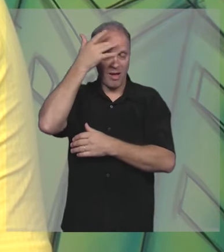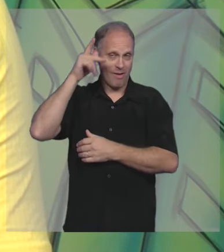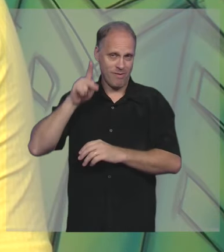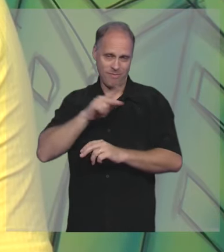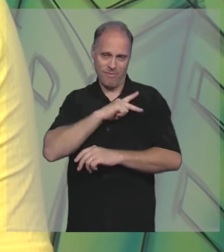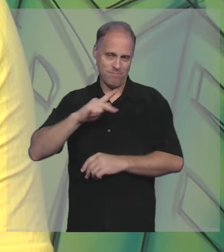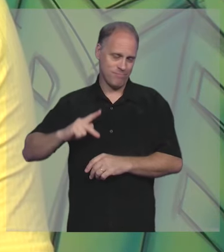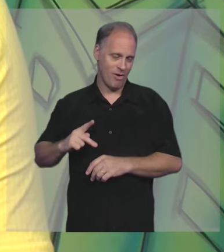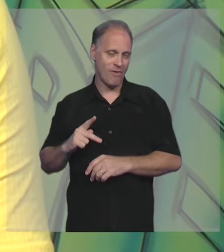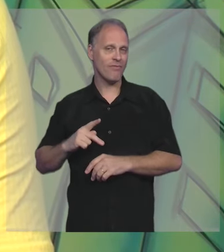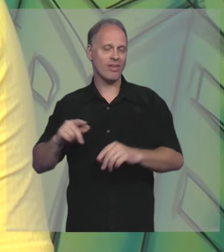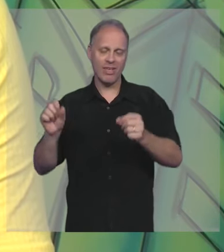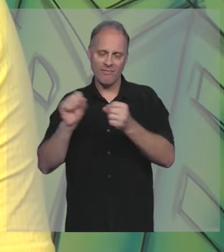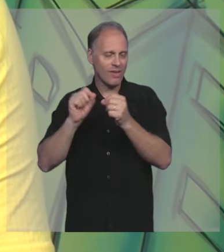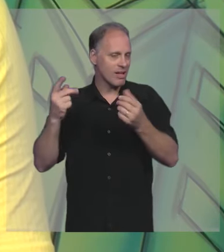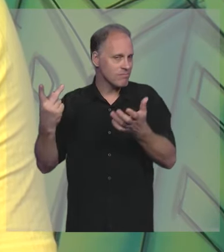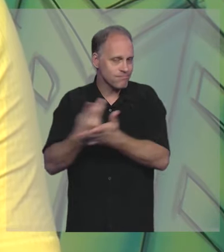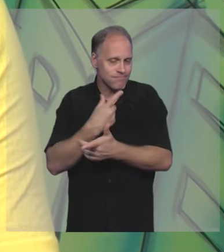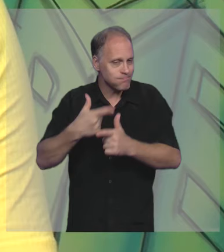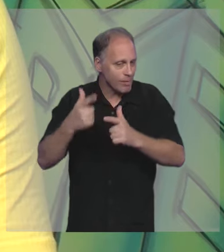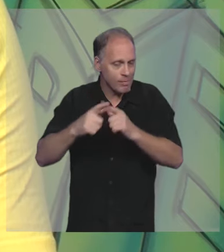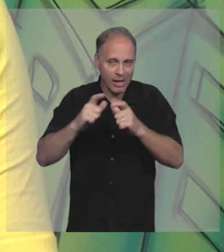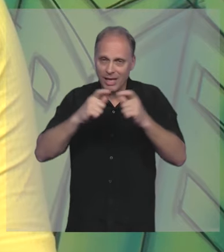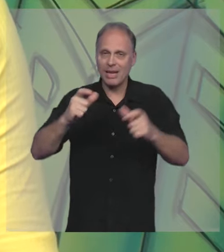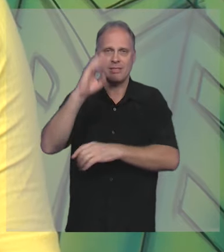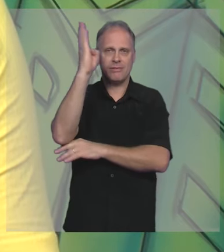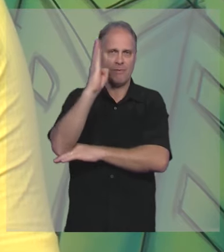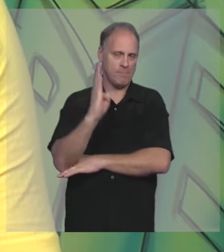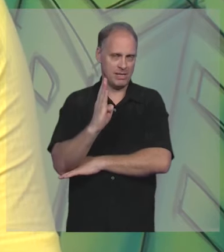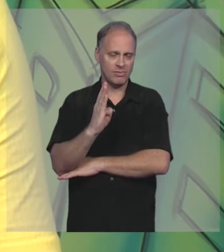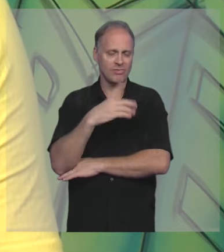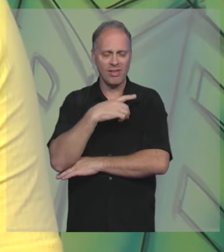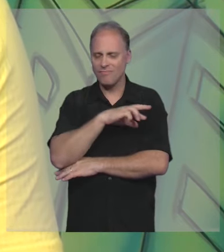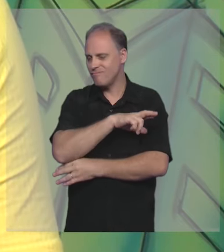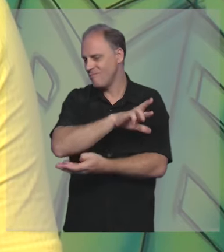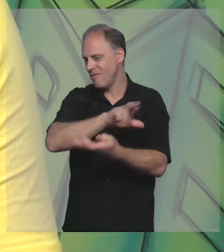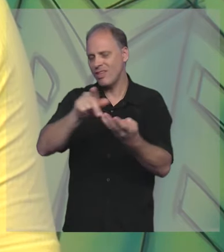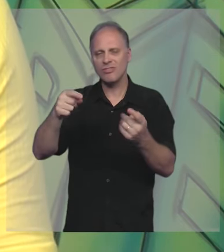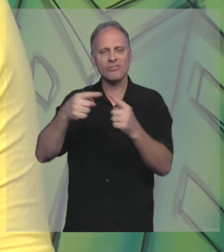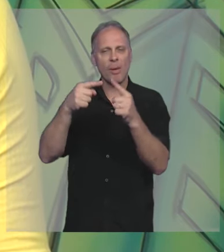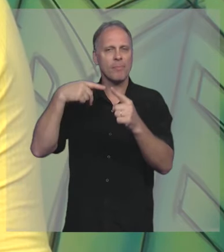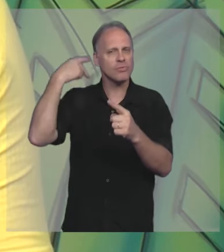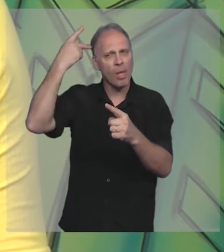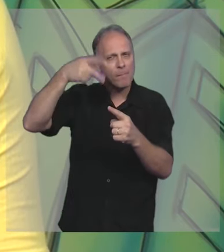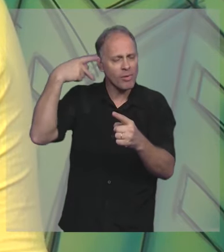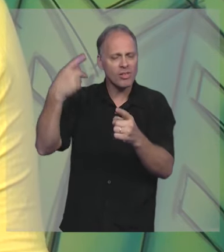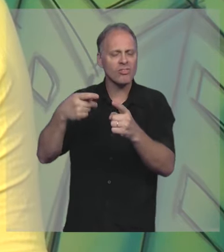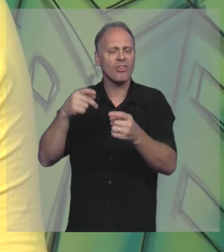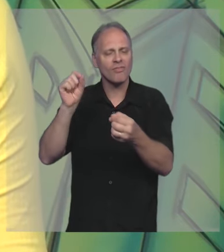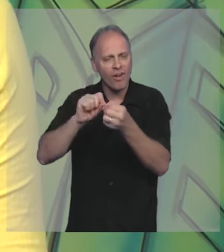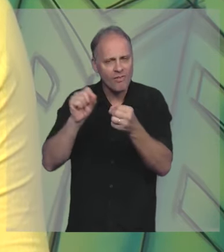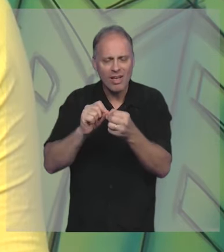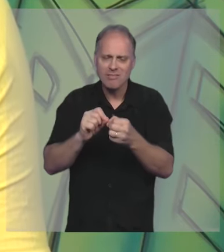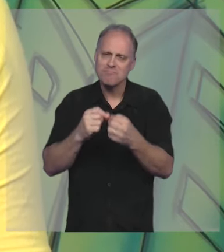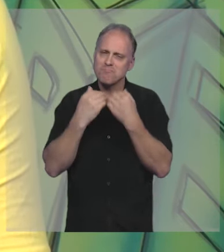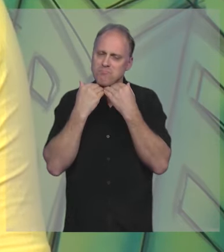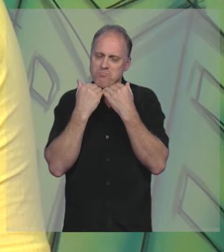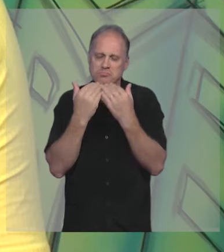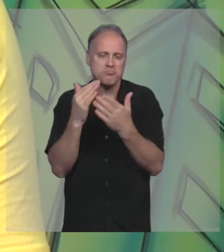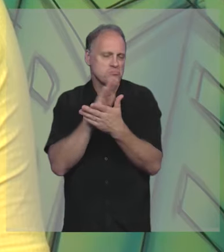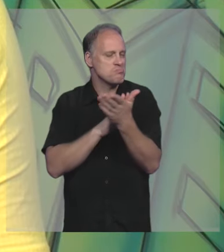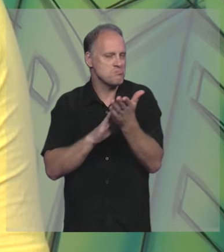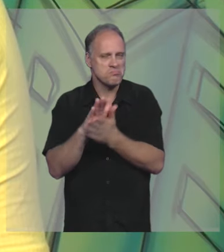Isso faz uma recessão muito grande no país. Teve várias políticas implantadas que não chegaram a ter